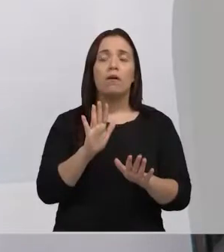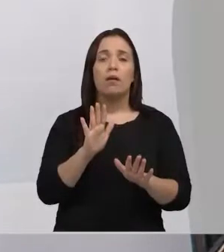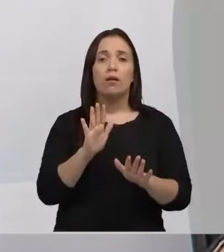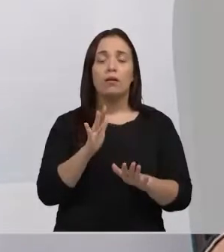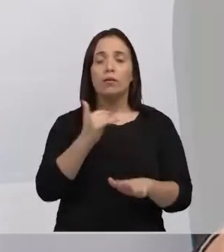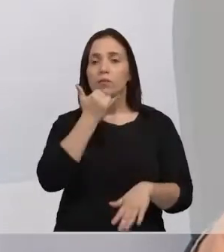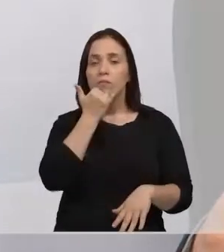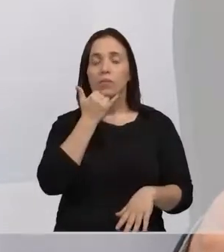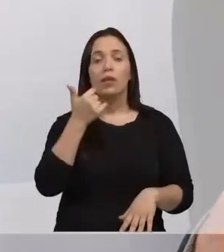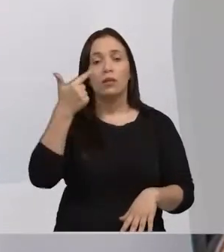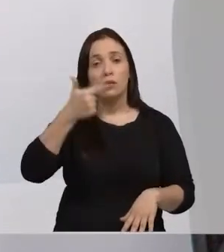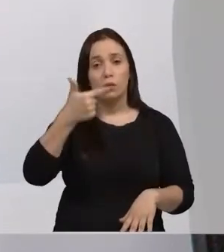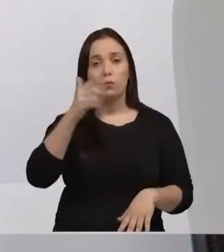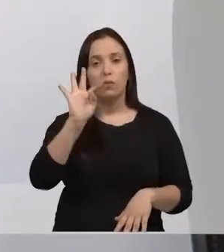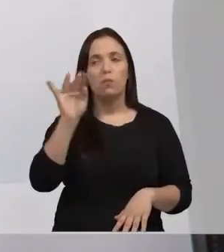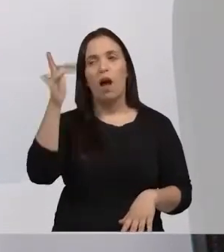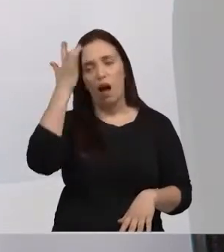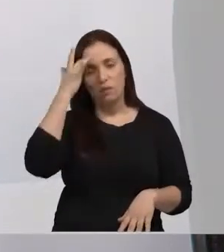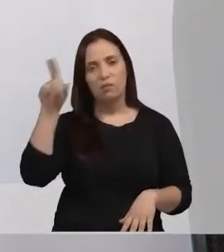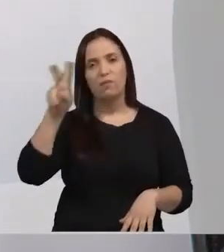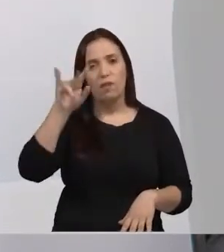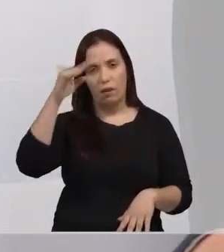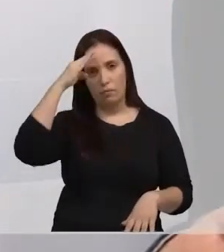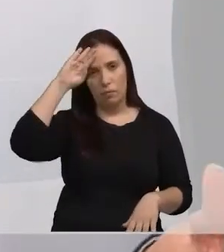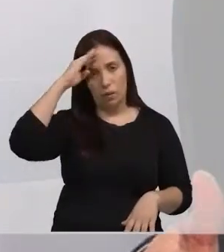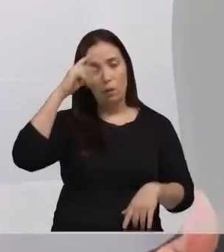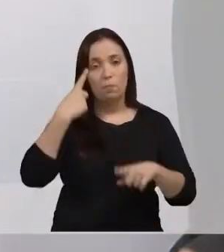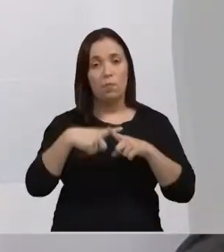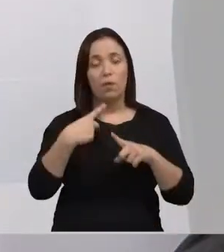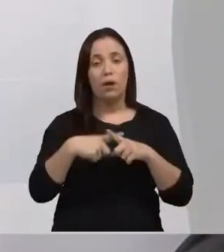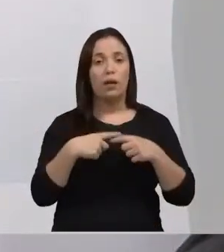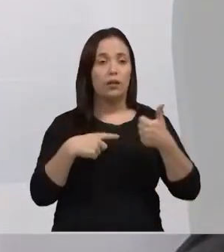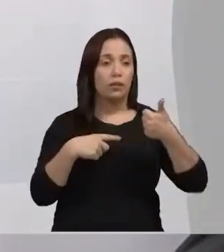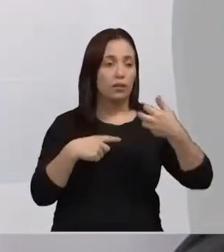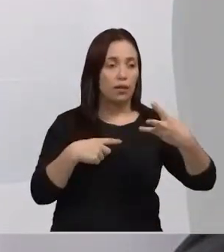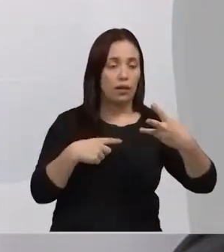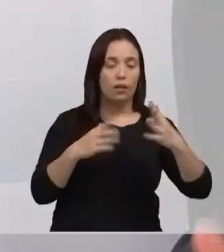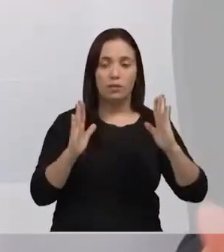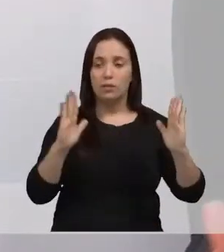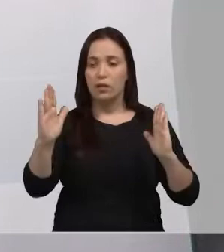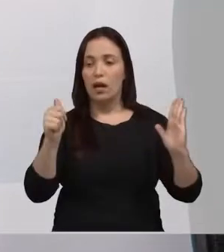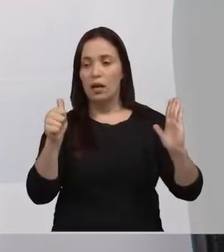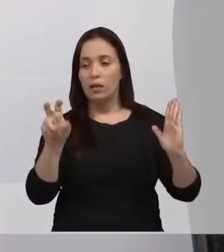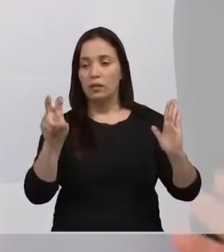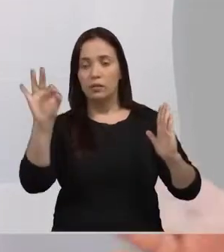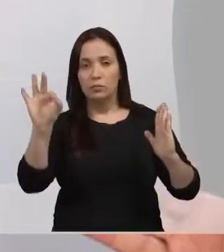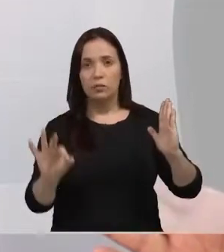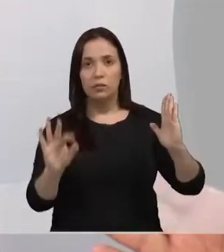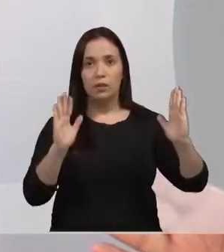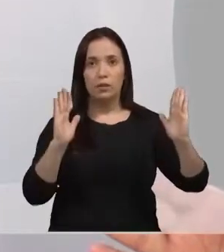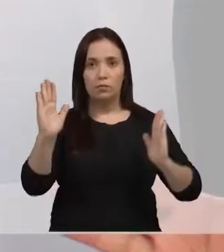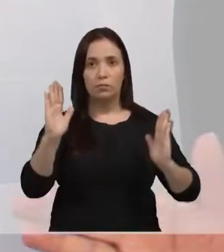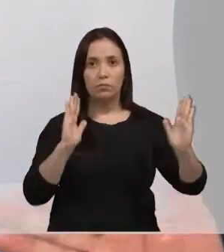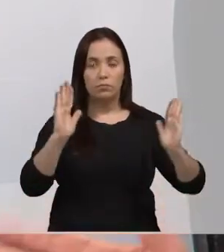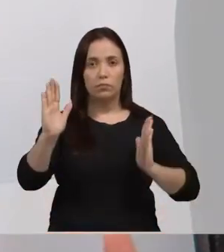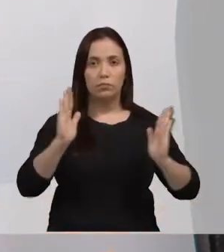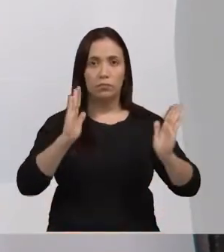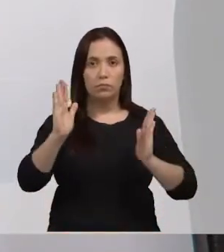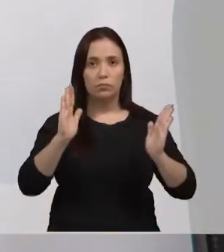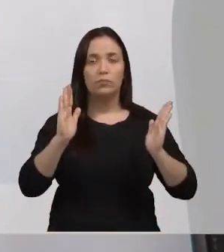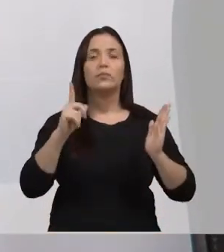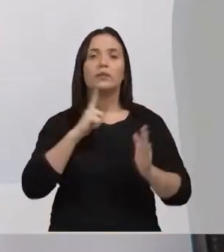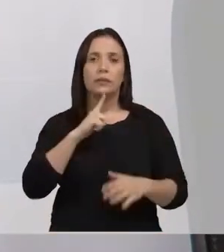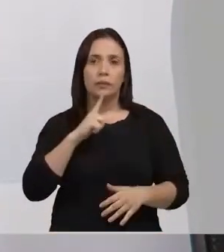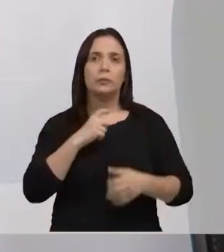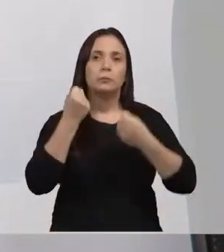E ao segundo turno, Luiz. E ao segundo turno. Um candidato que tem de 13% a 15% de votos nas estimuladas...